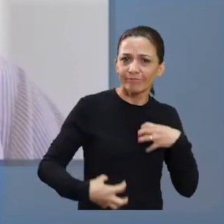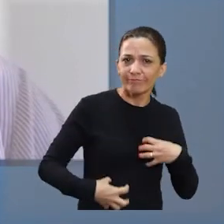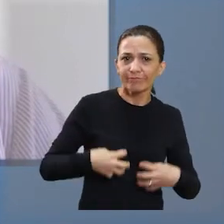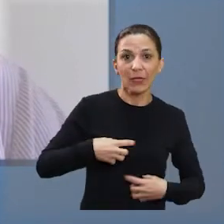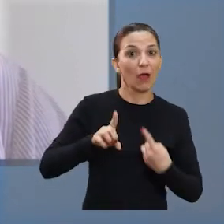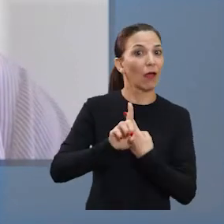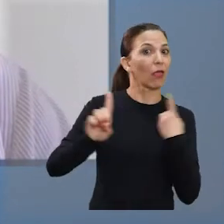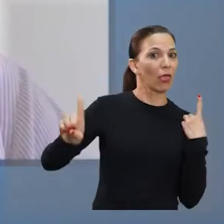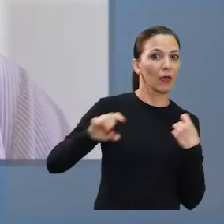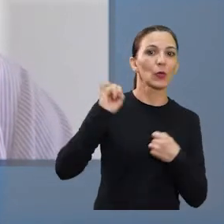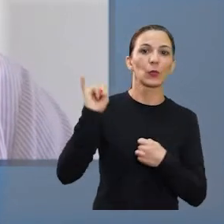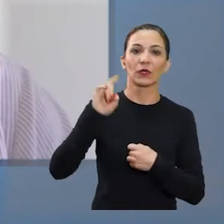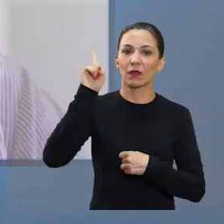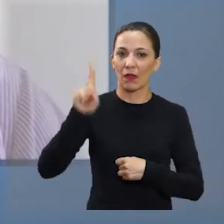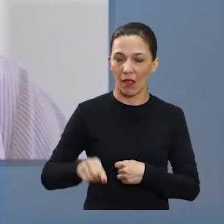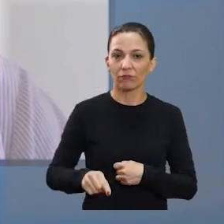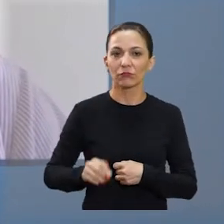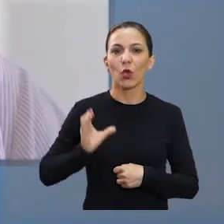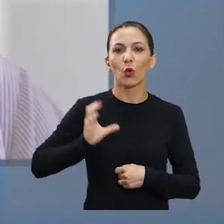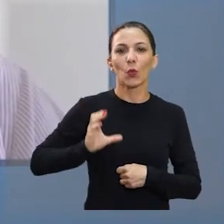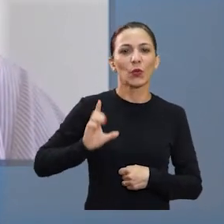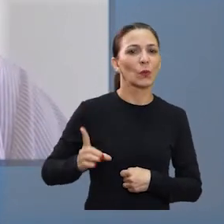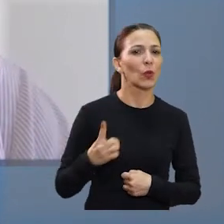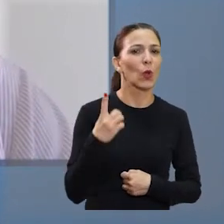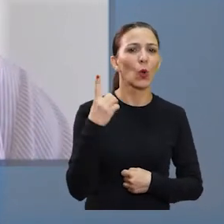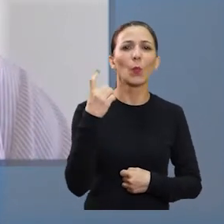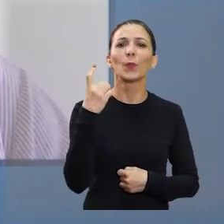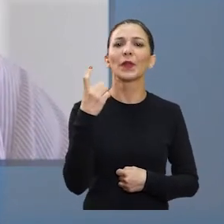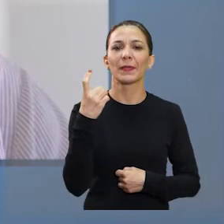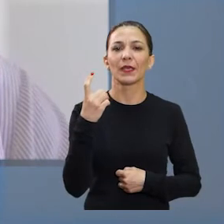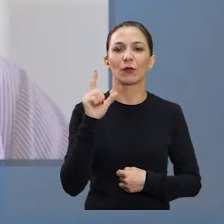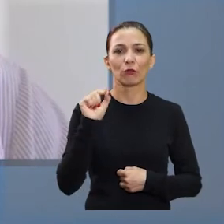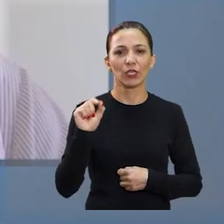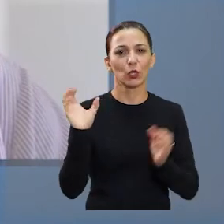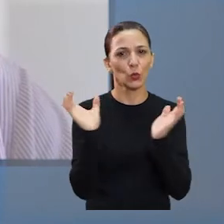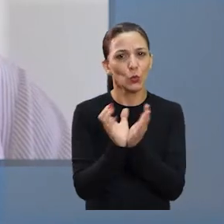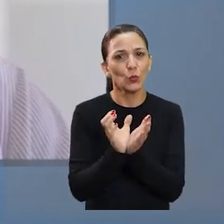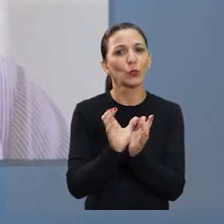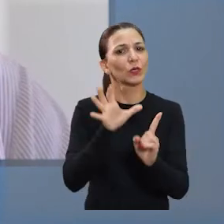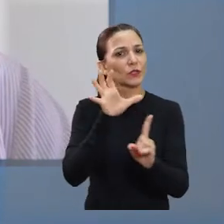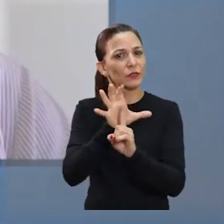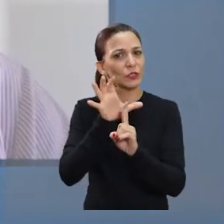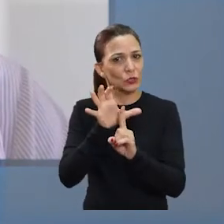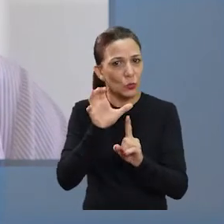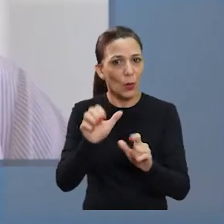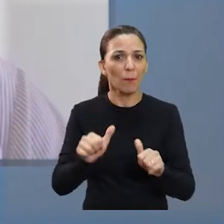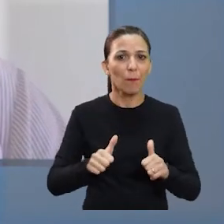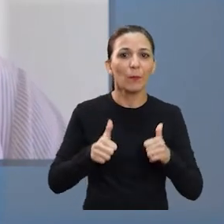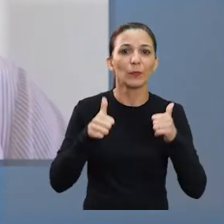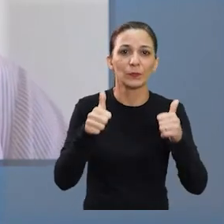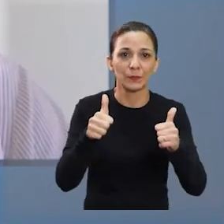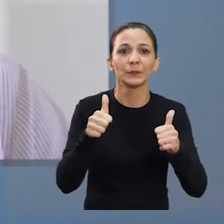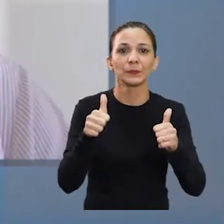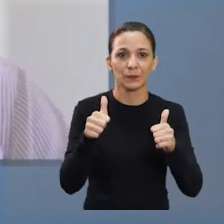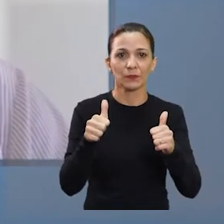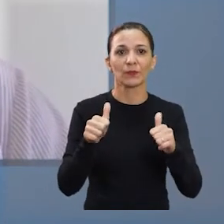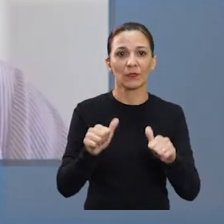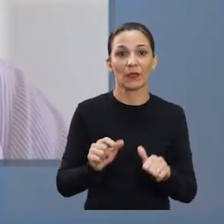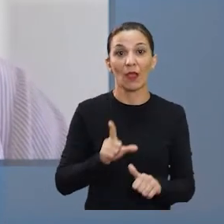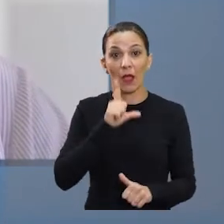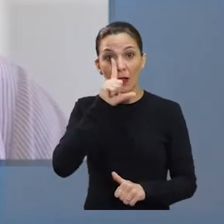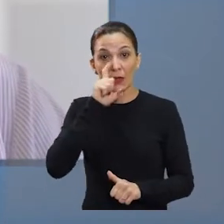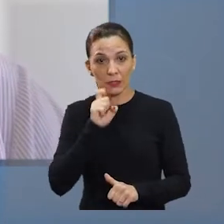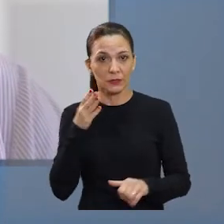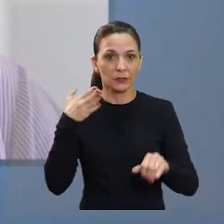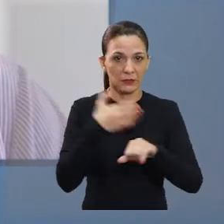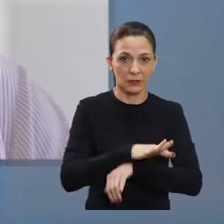aérea, se isolar. Eu acho que esse é o primeiro grande passo individual, pensando no coletivo. E vai testar,